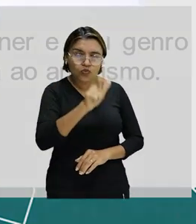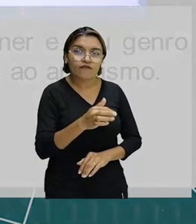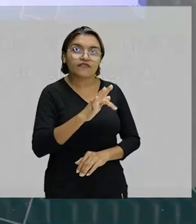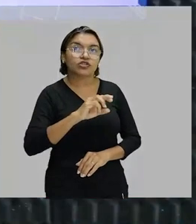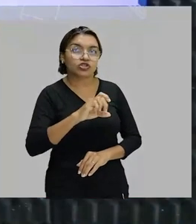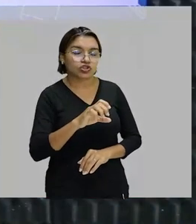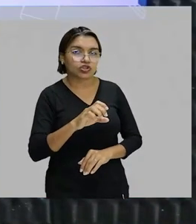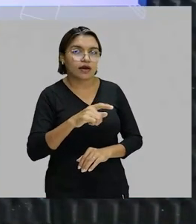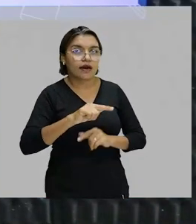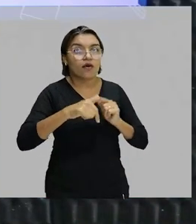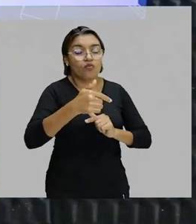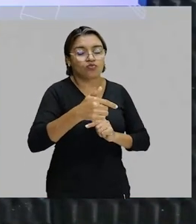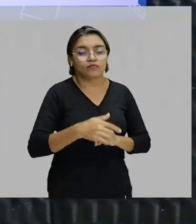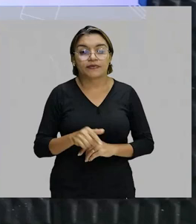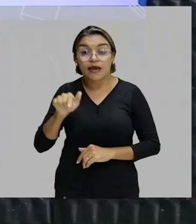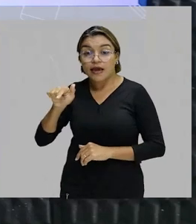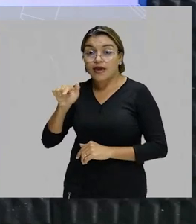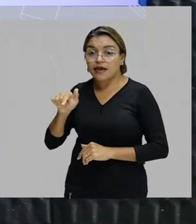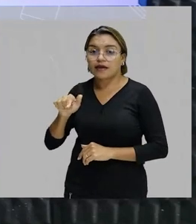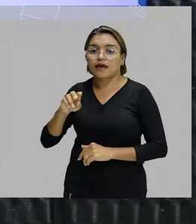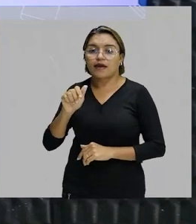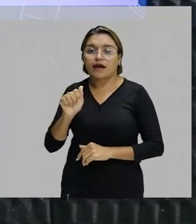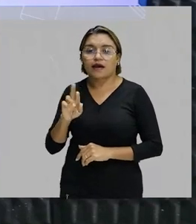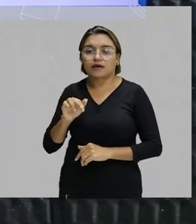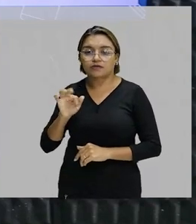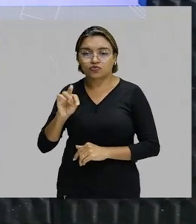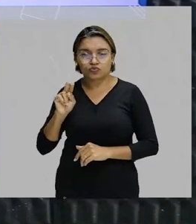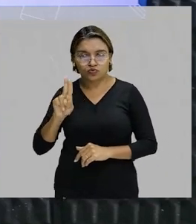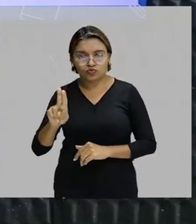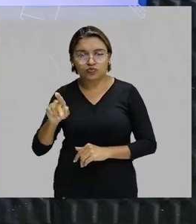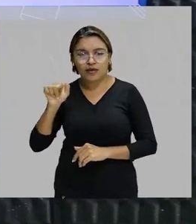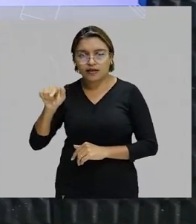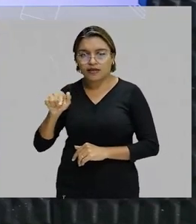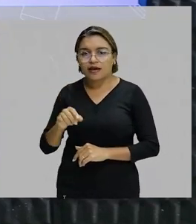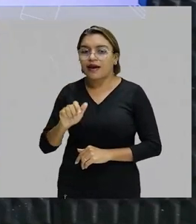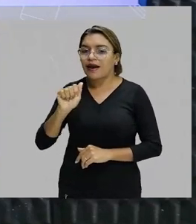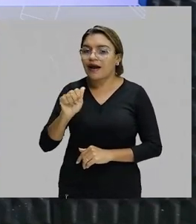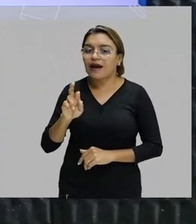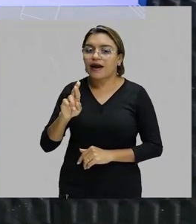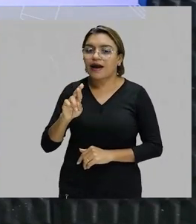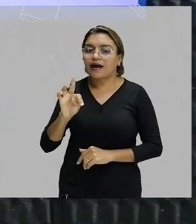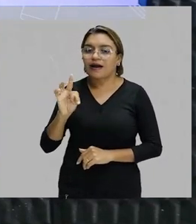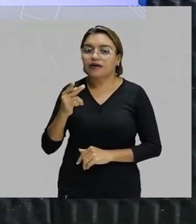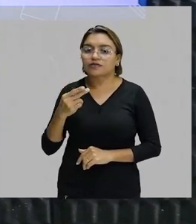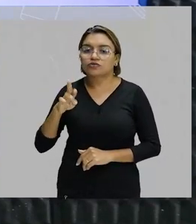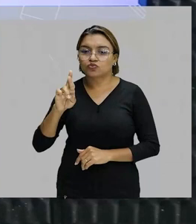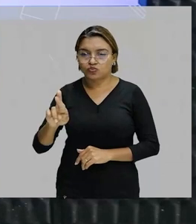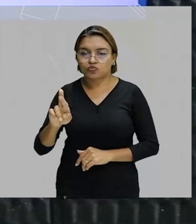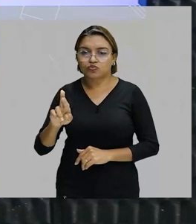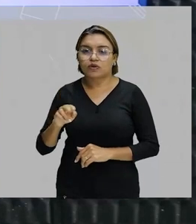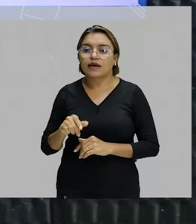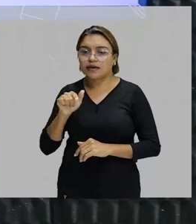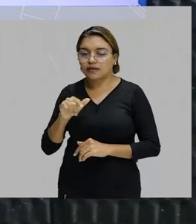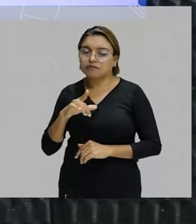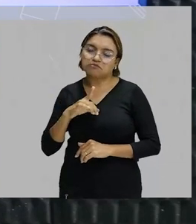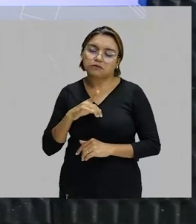do século gubin formulou a teoria do arianismo Você já ouviu falar disso aí né nas